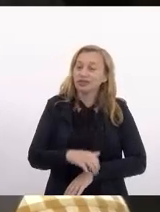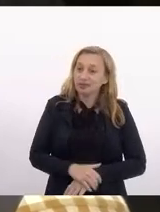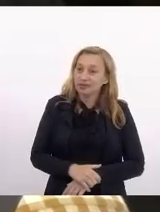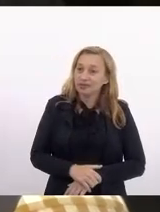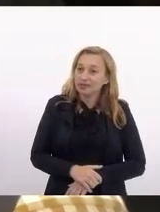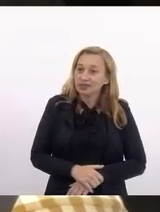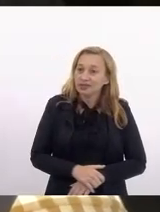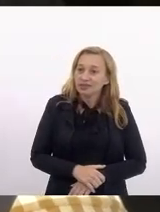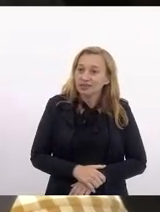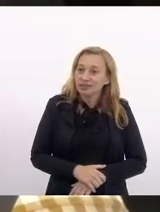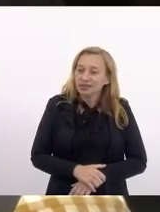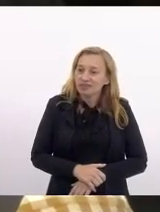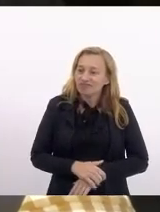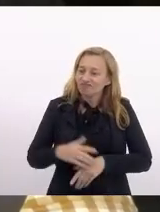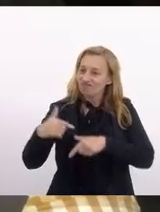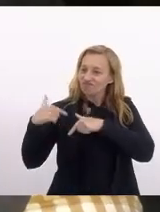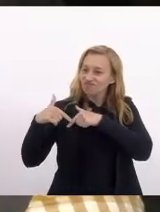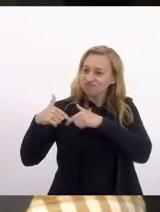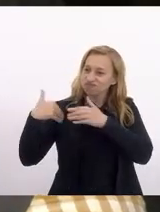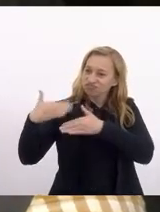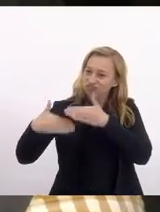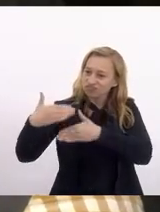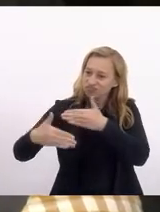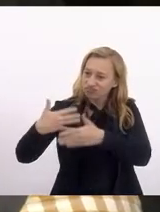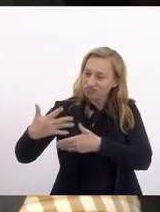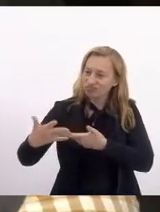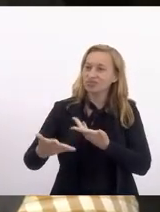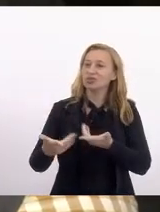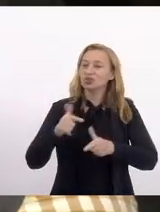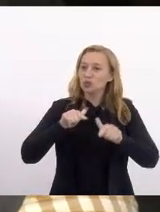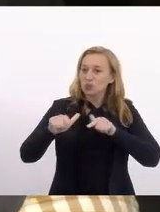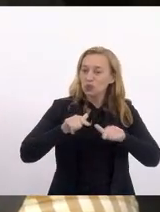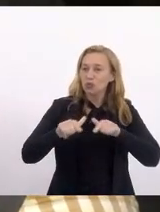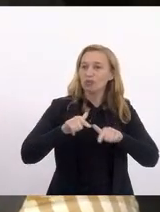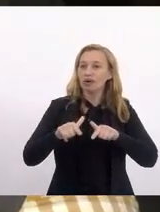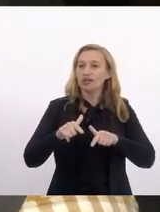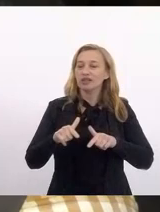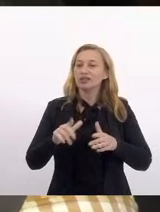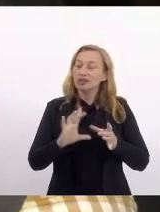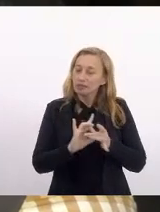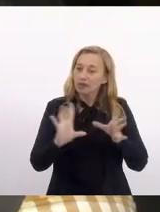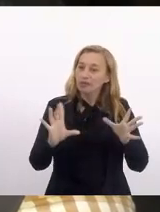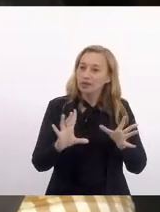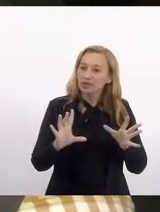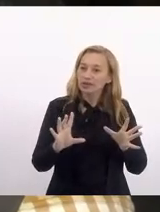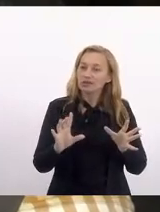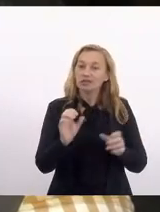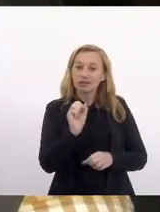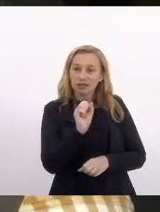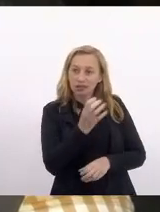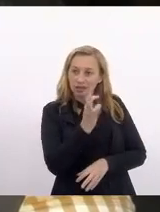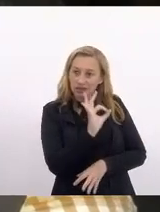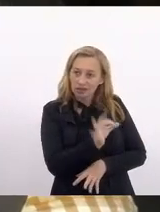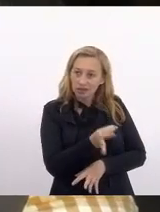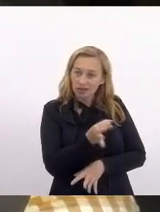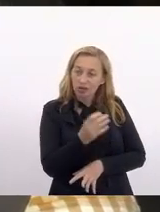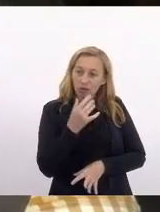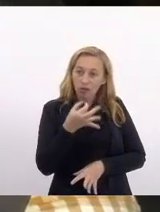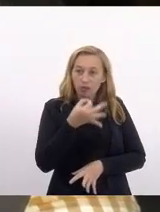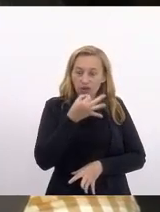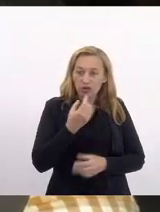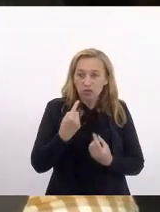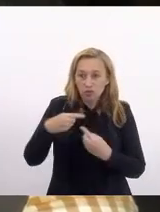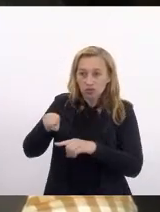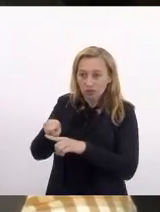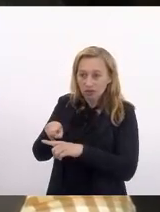com acúmulo de uma trajetória vencedora e permitindo sobretudo contraditório e